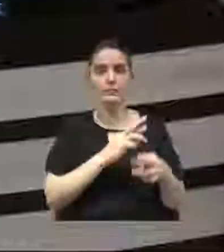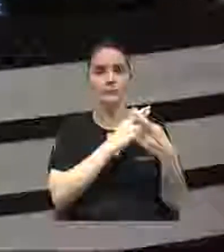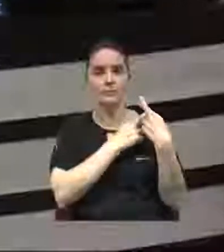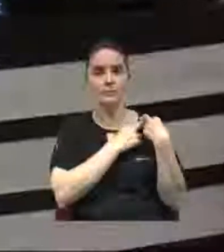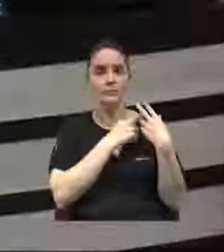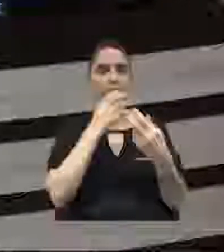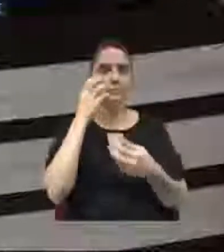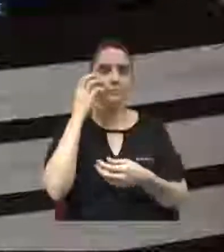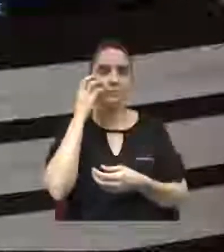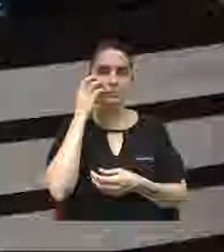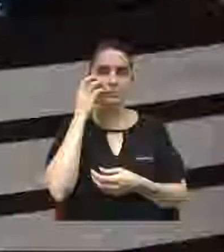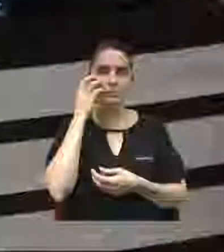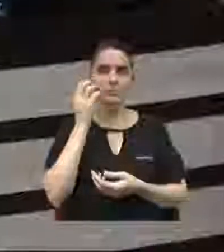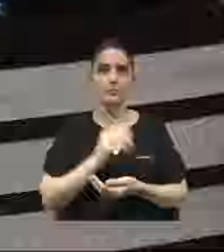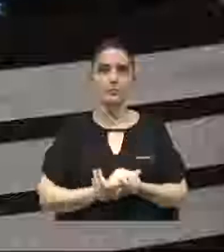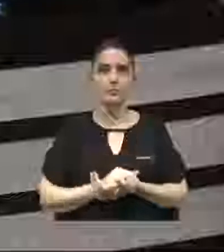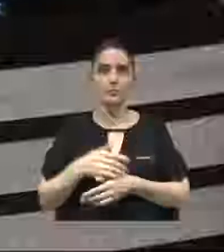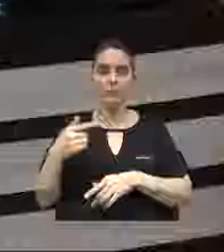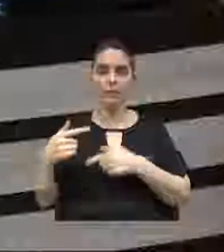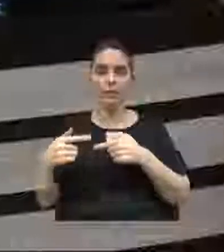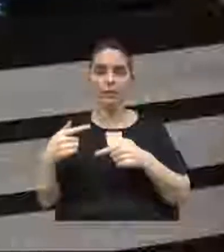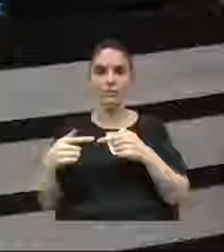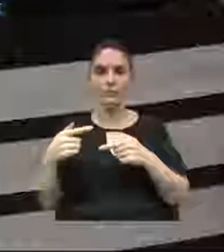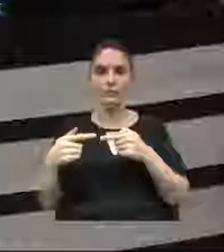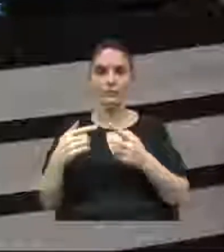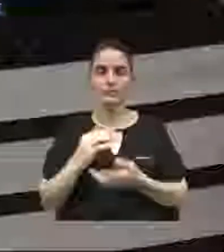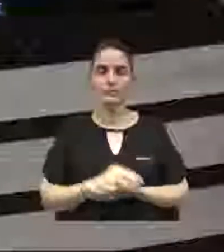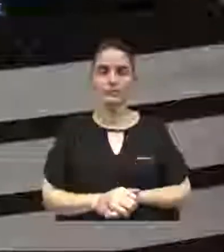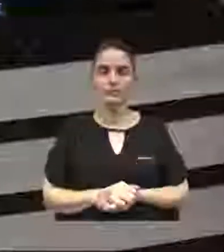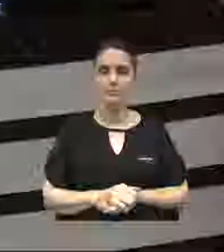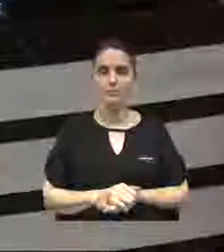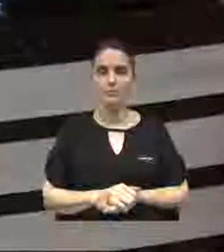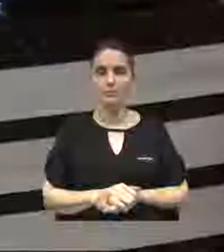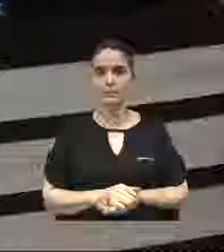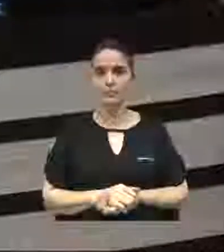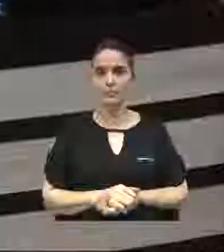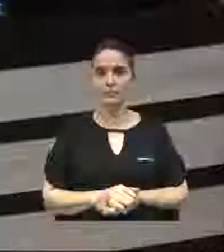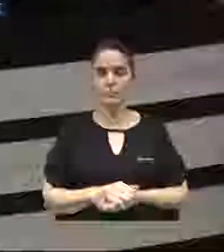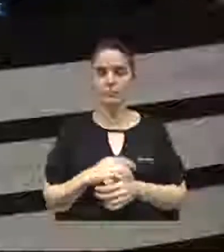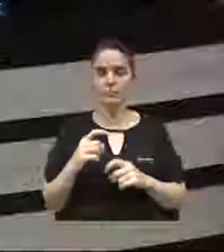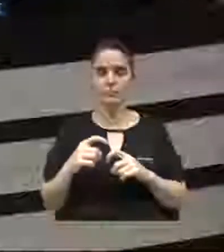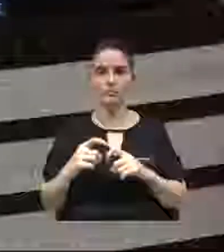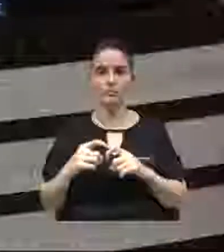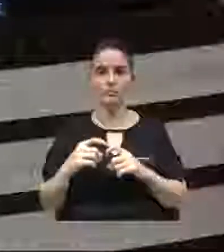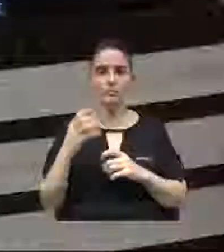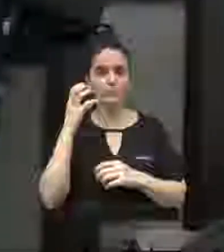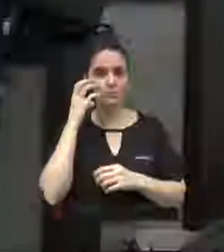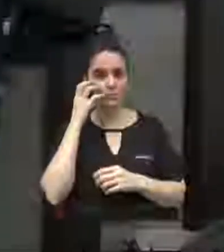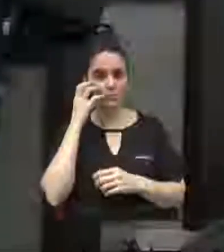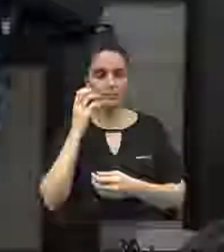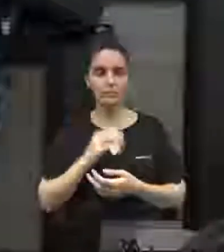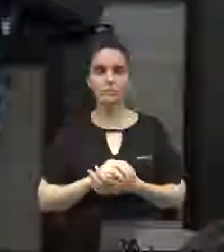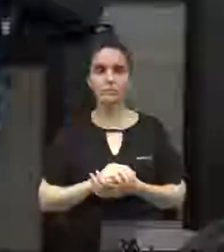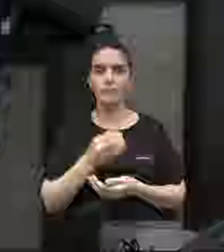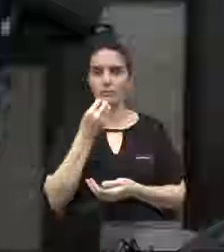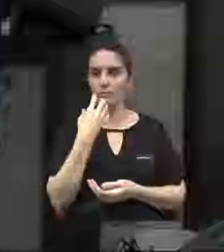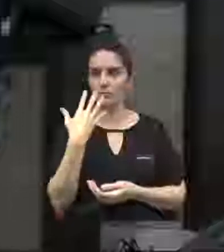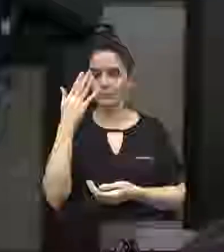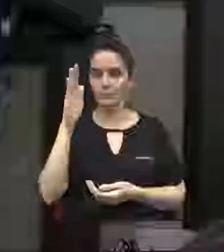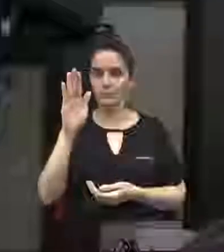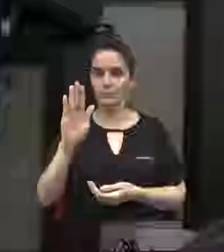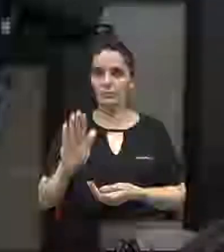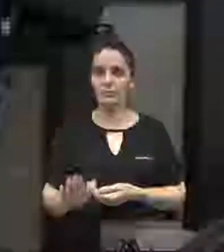vereador Marcelo Rossi. Em discussão. Eu quero, senhor presidente. A palavra do vereador Dr. Marcelo Rossi. Boa tarde,